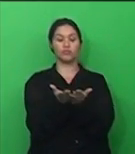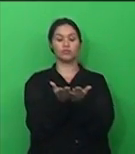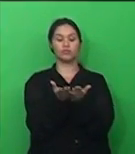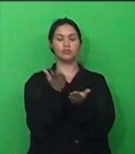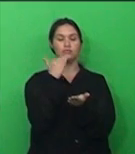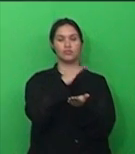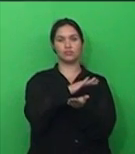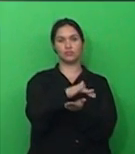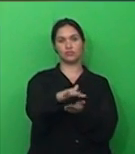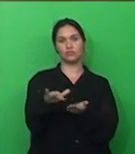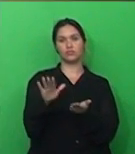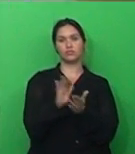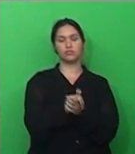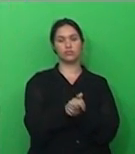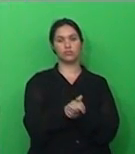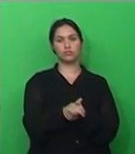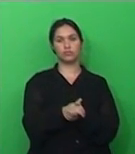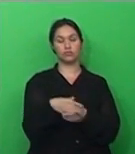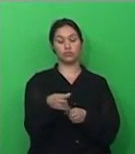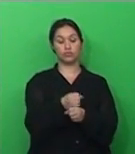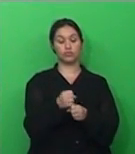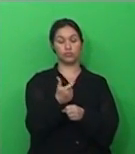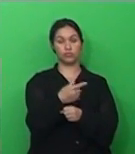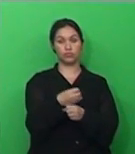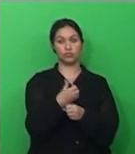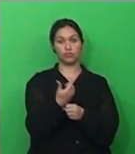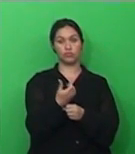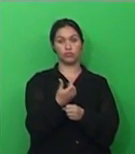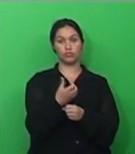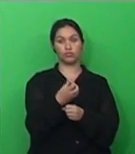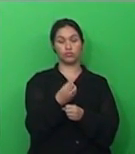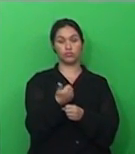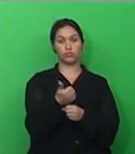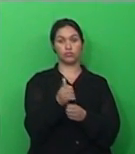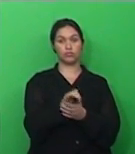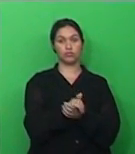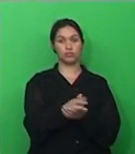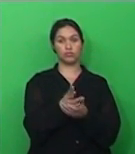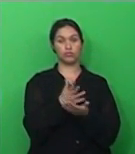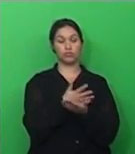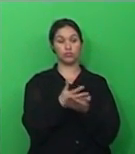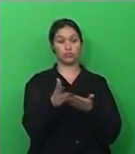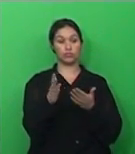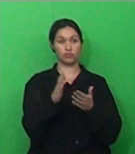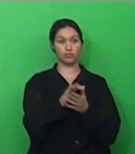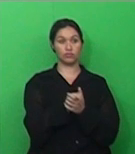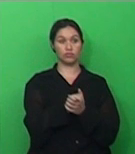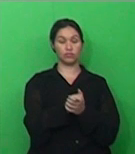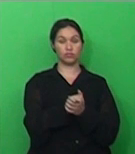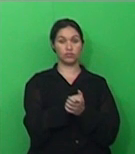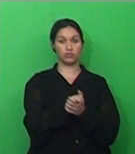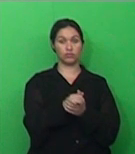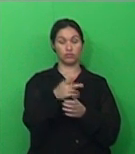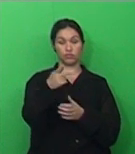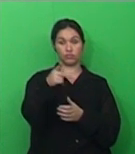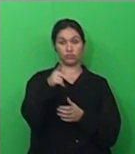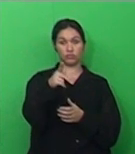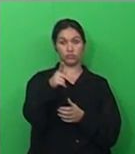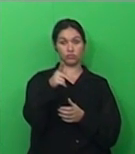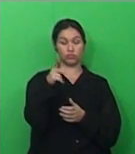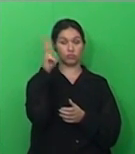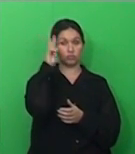ano 2001, o grupo realiza a montagem das peças Amor por Anexins e O Sonho de